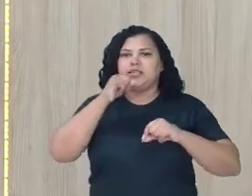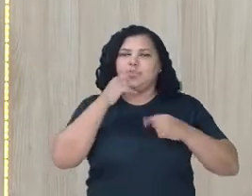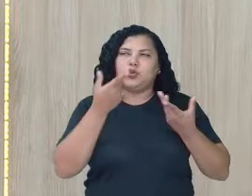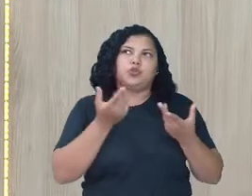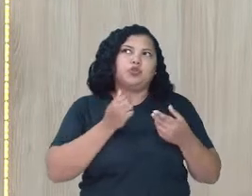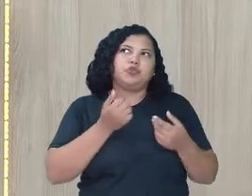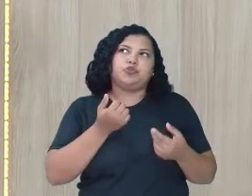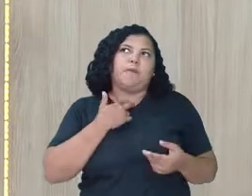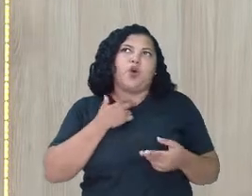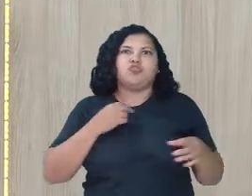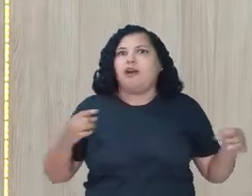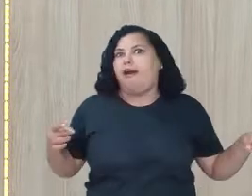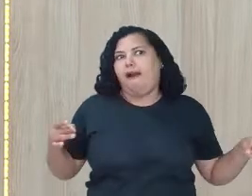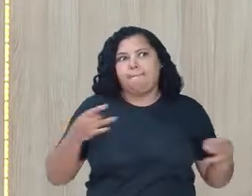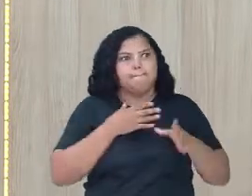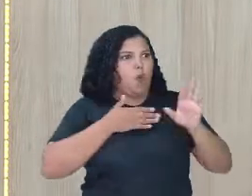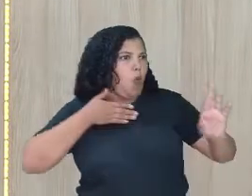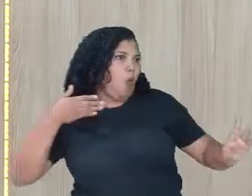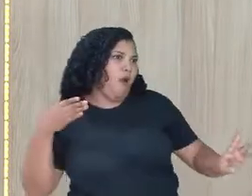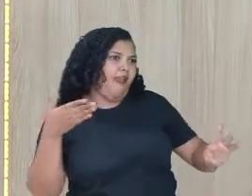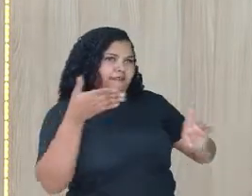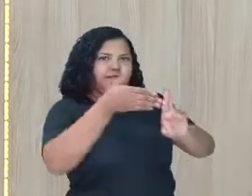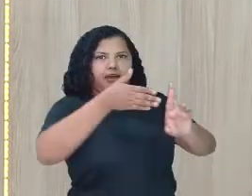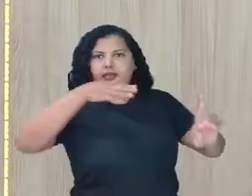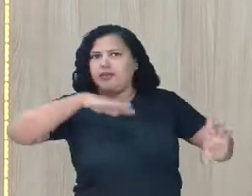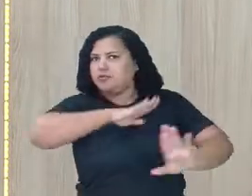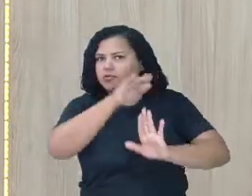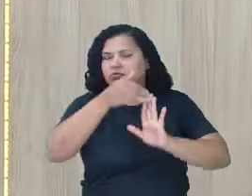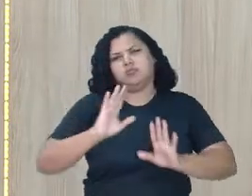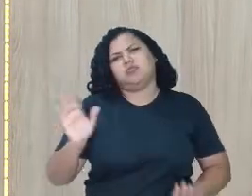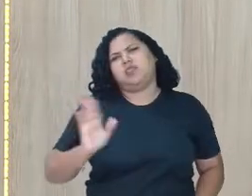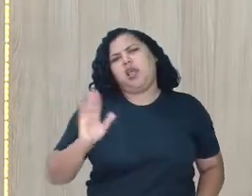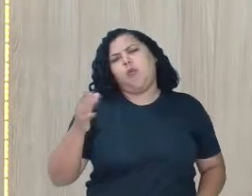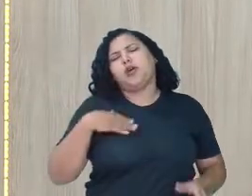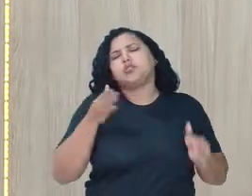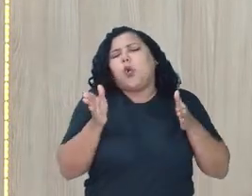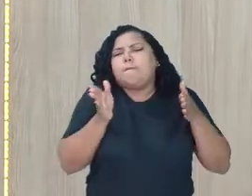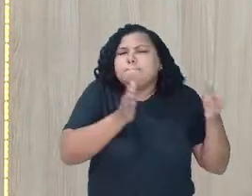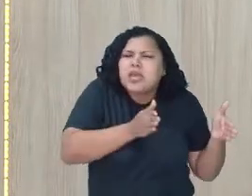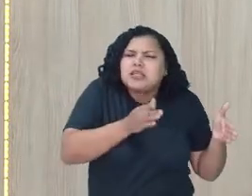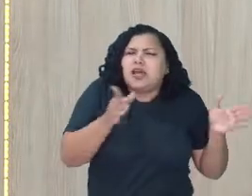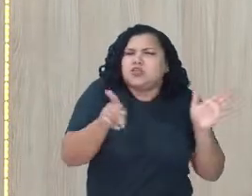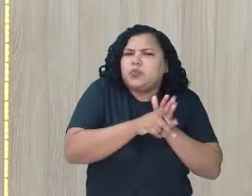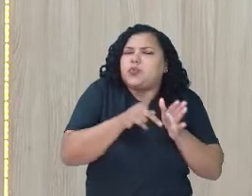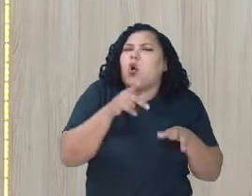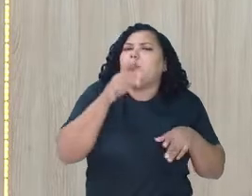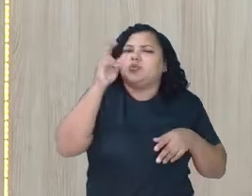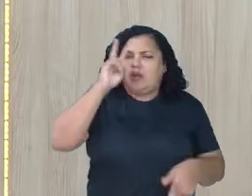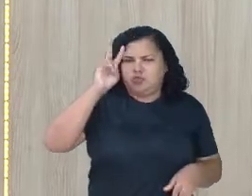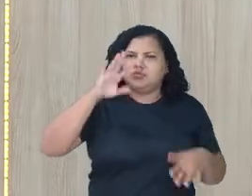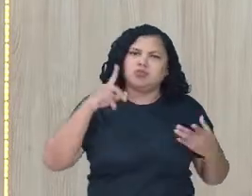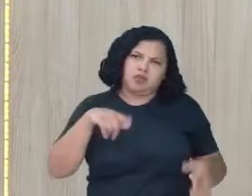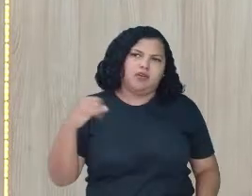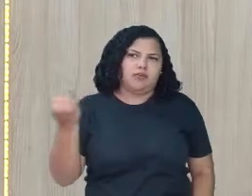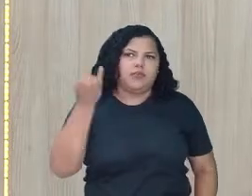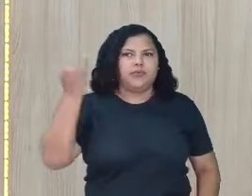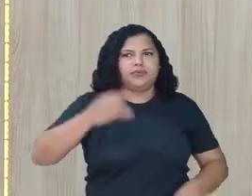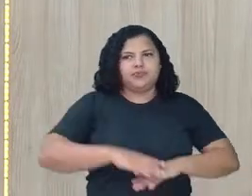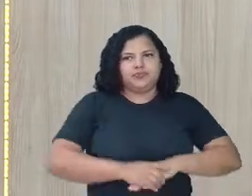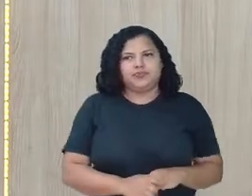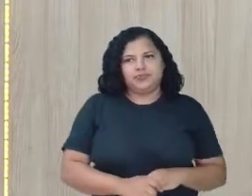definitivo, a gente não pode dizer que aquilo ali representa tudo, né? É uma parte importante, sem dúvida,